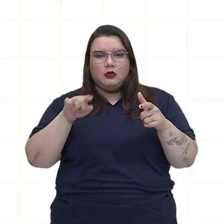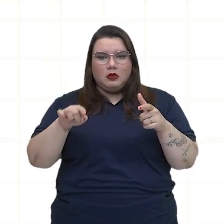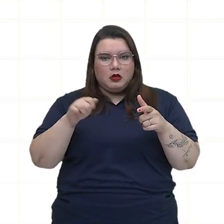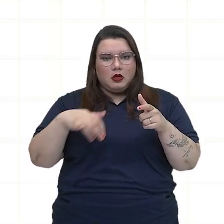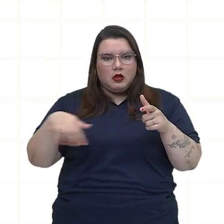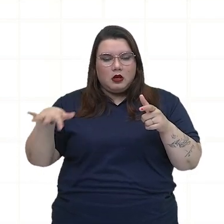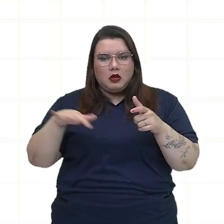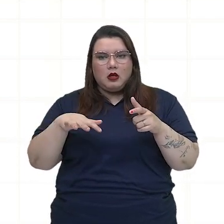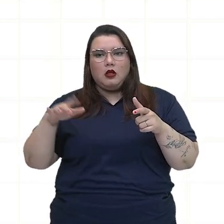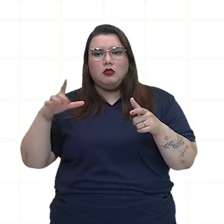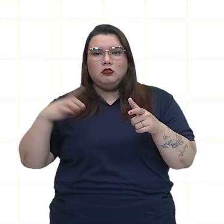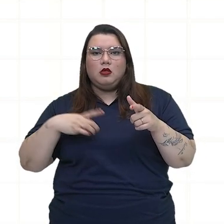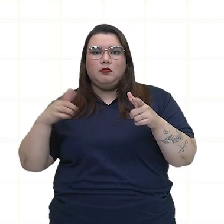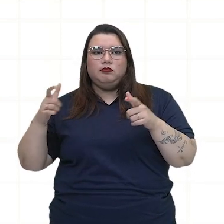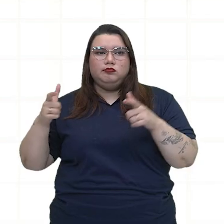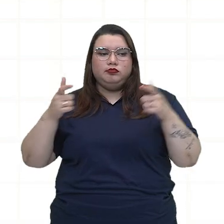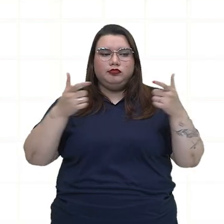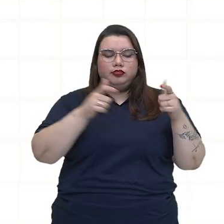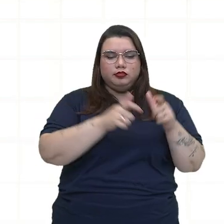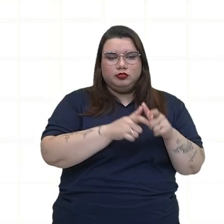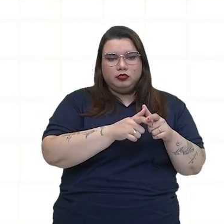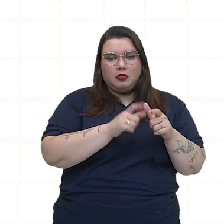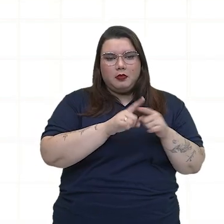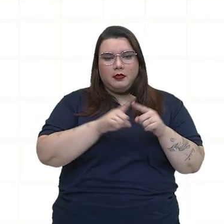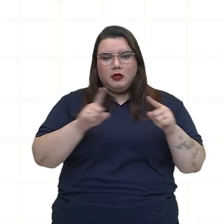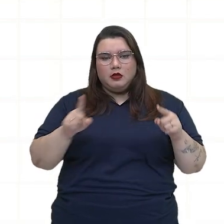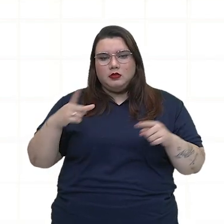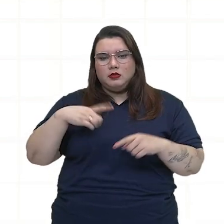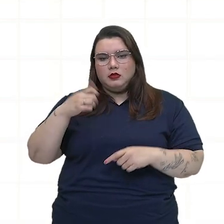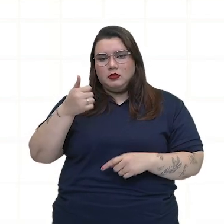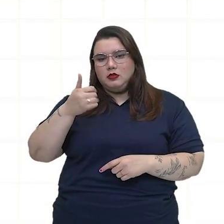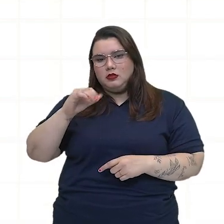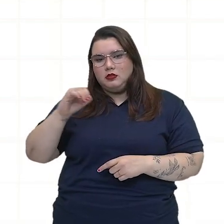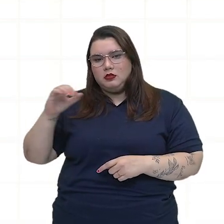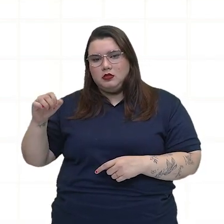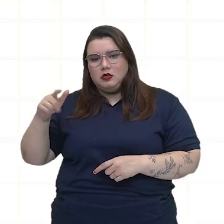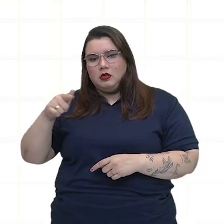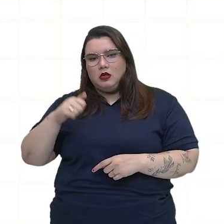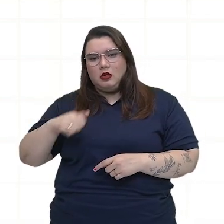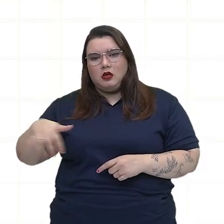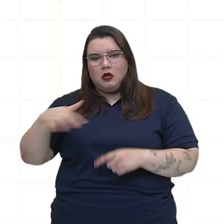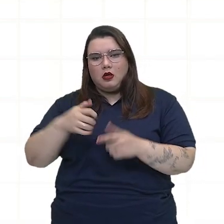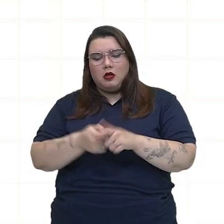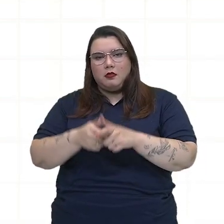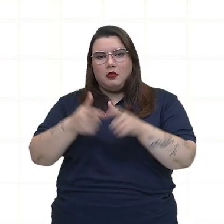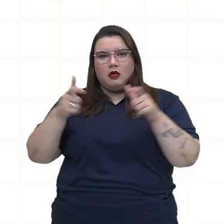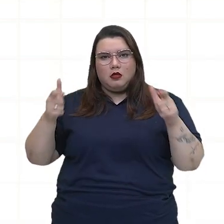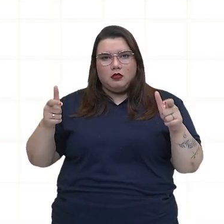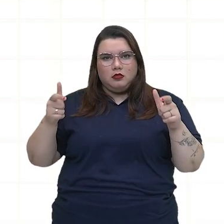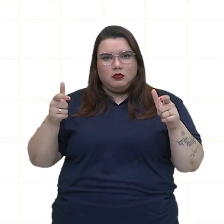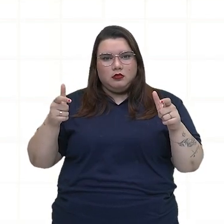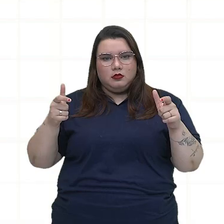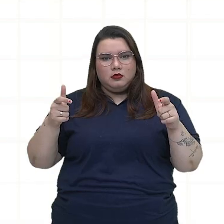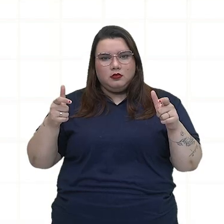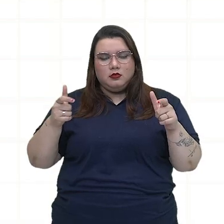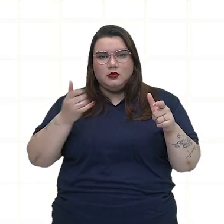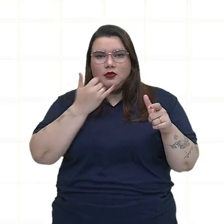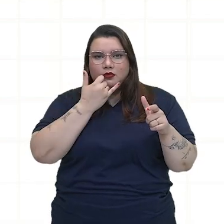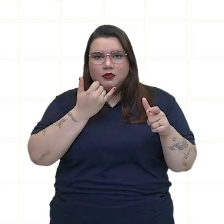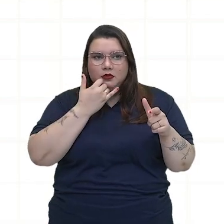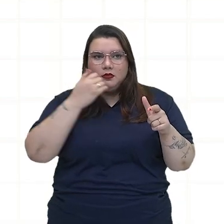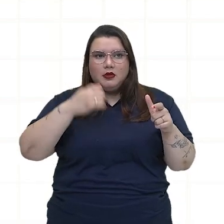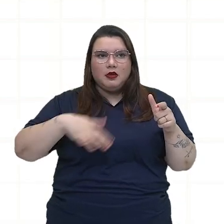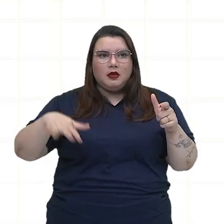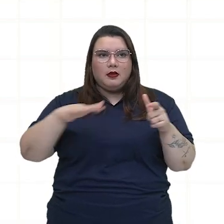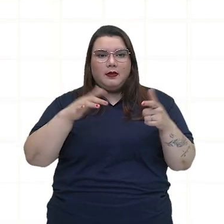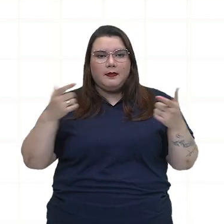foi reduzida. Enquanto eu tenho 100, já é uma área maior. Vocês conseguem, uma área menor,